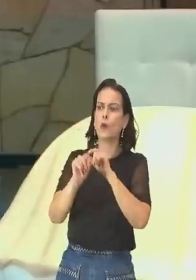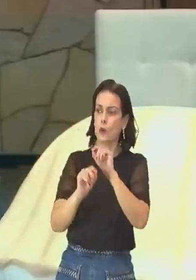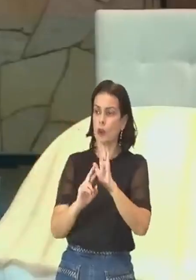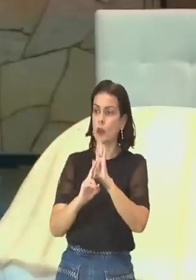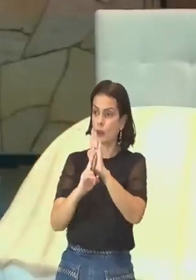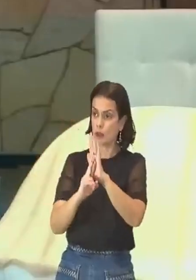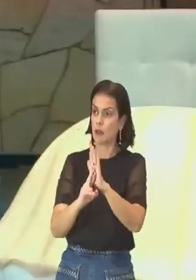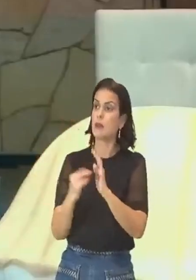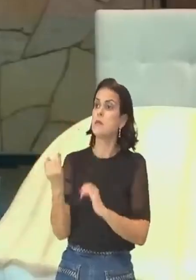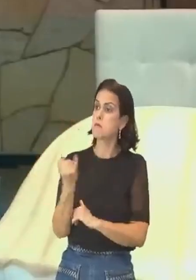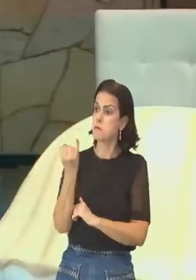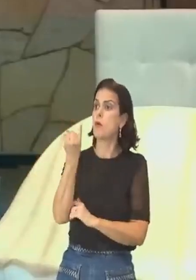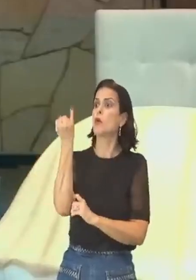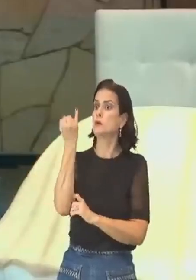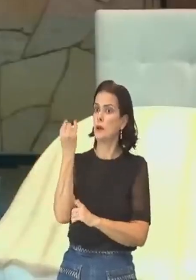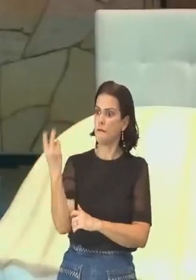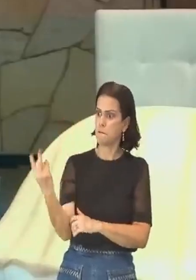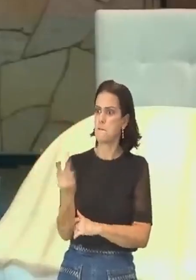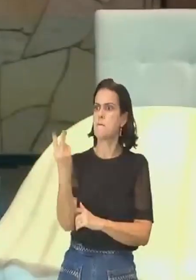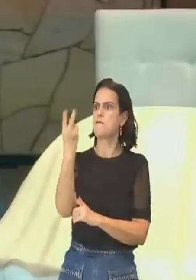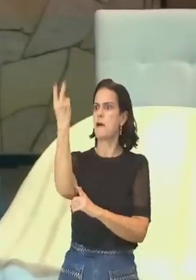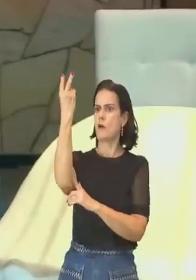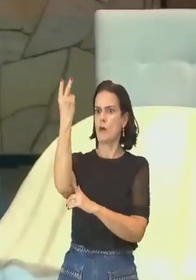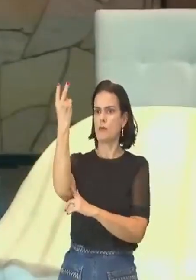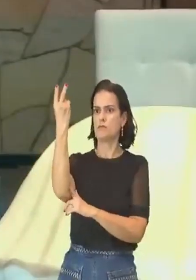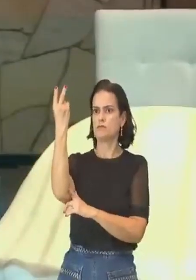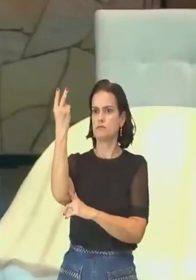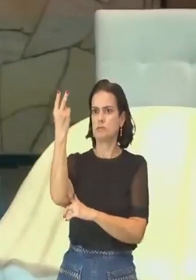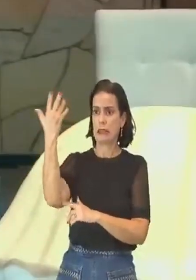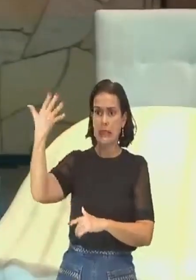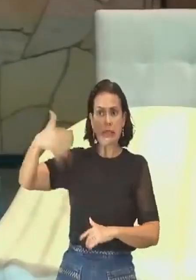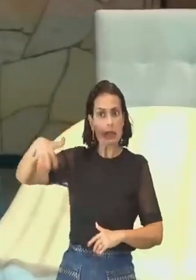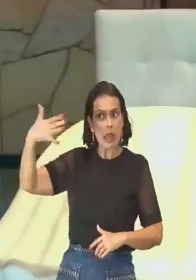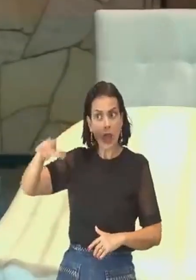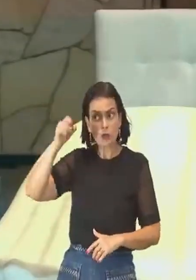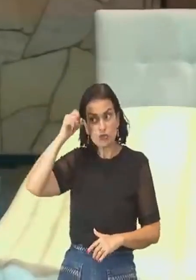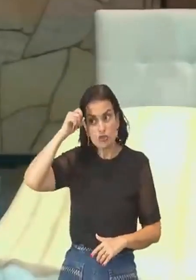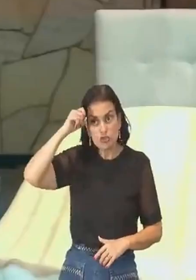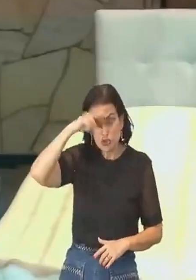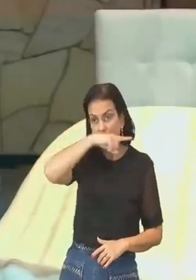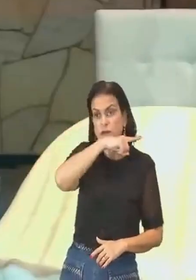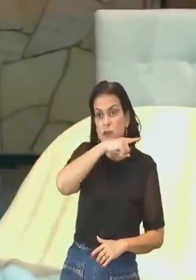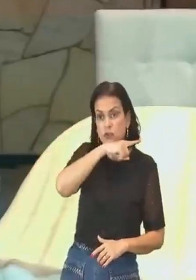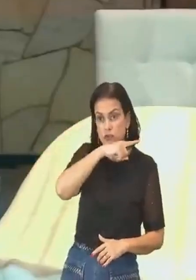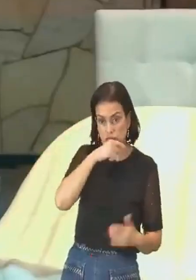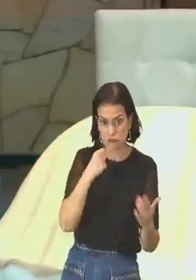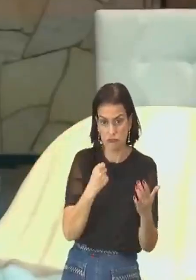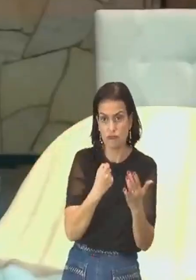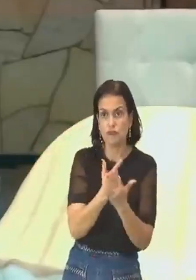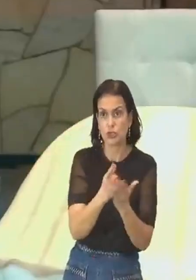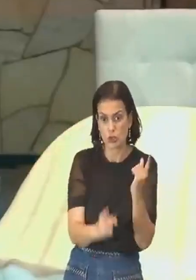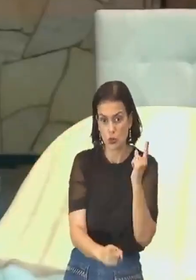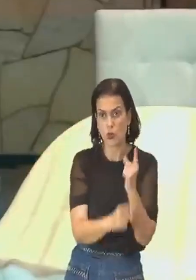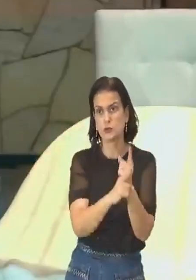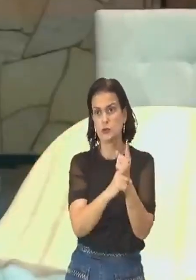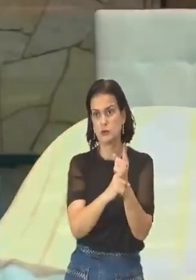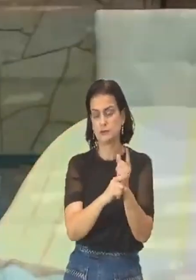algo muito valioso, algo difícil de ser